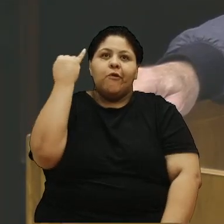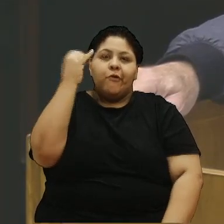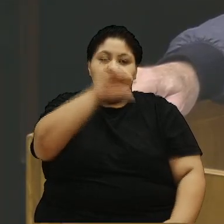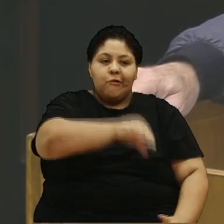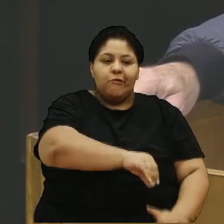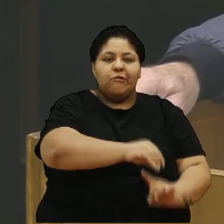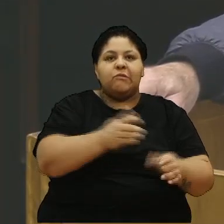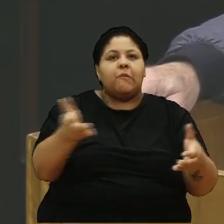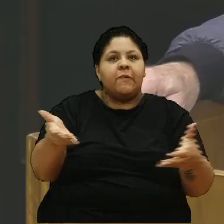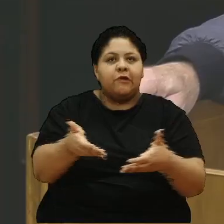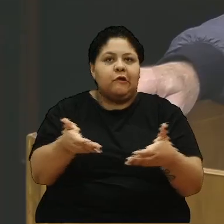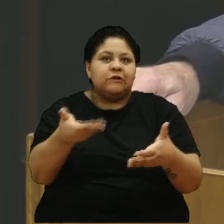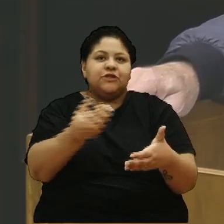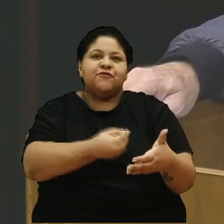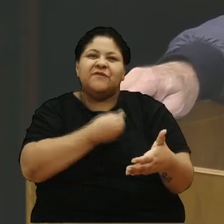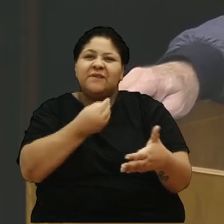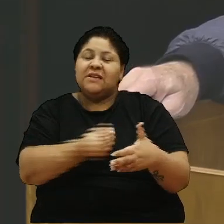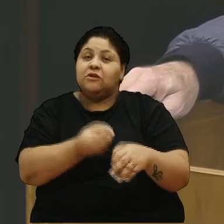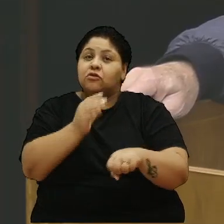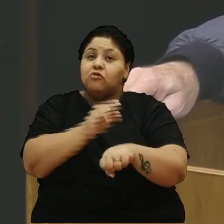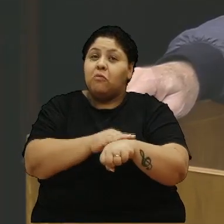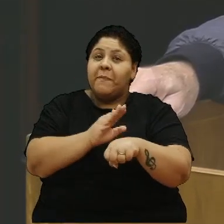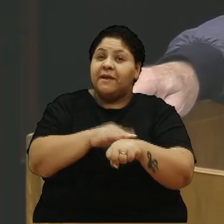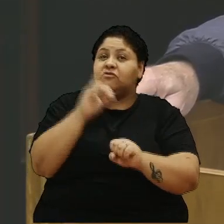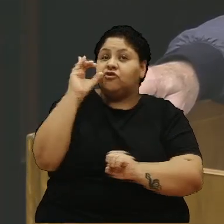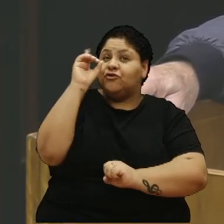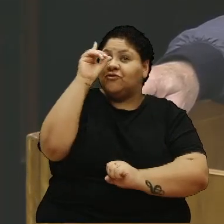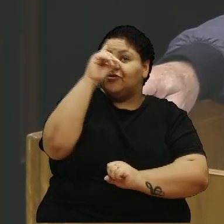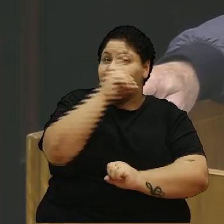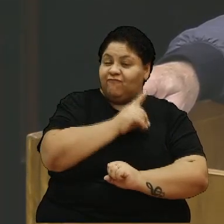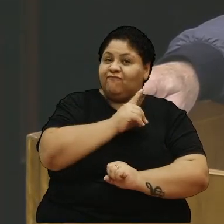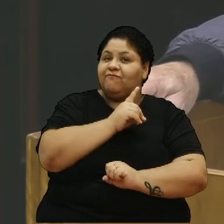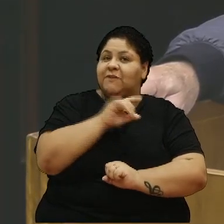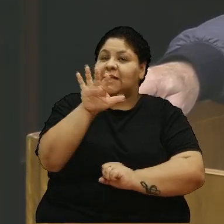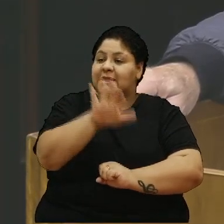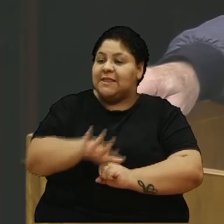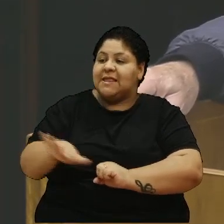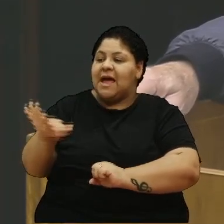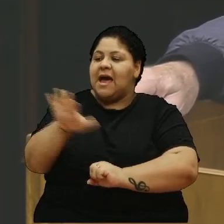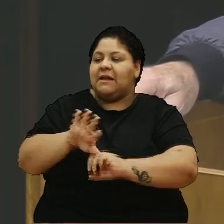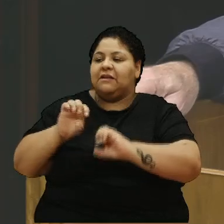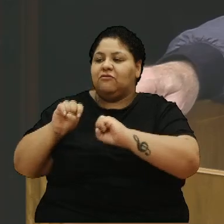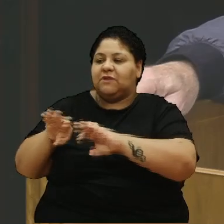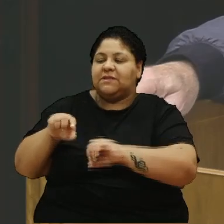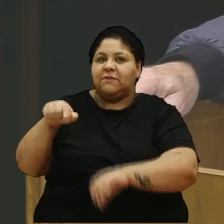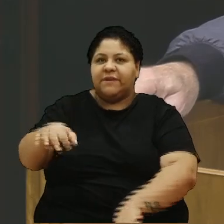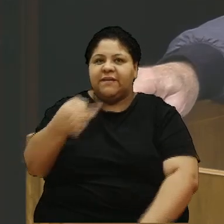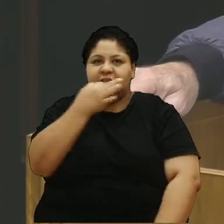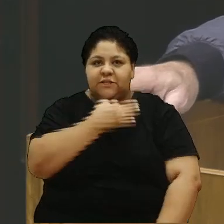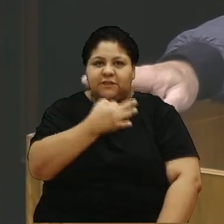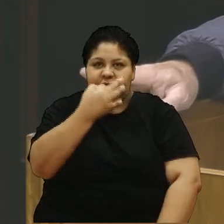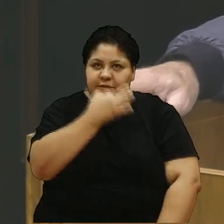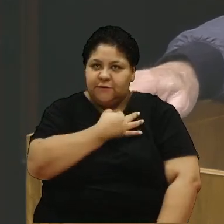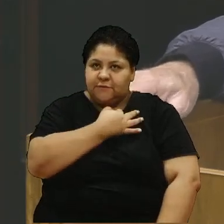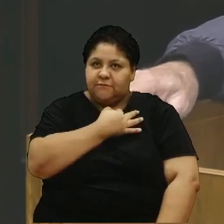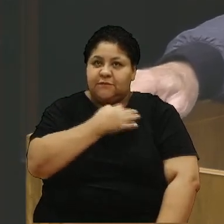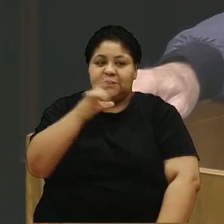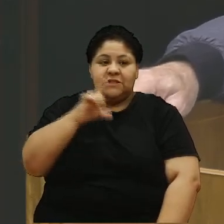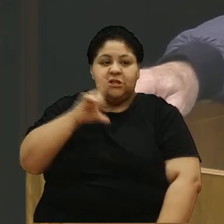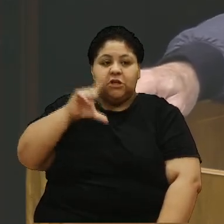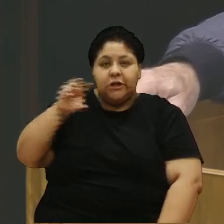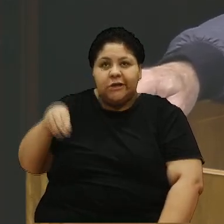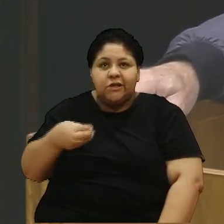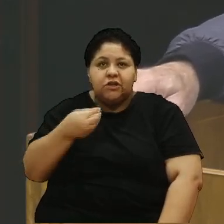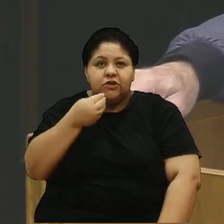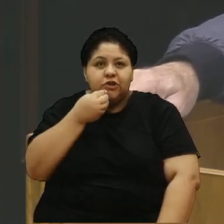estamos atravessando um momento delicado dentro da educação infantil aqui em Caxias. Todos tiveram a oportunidade